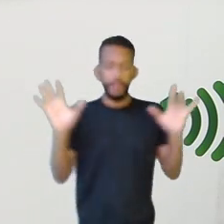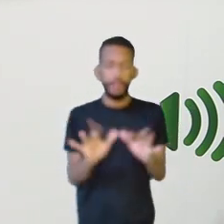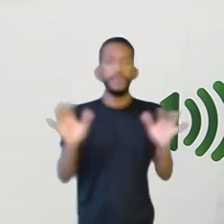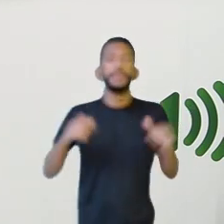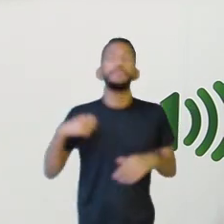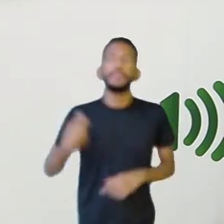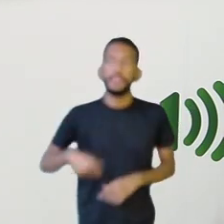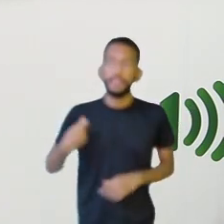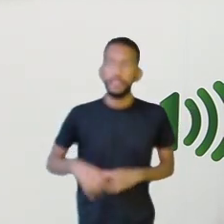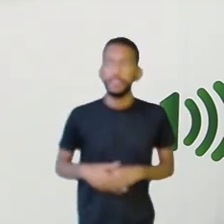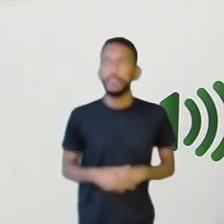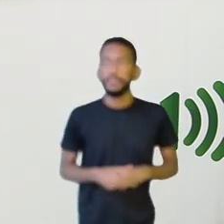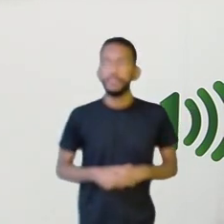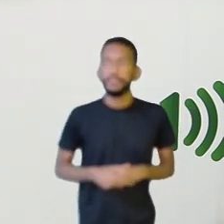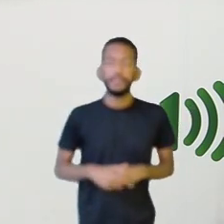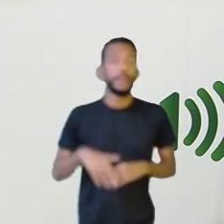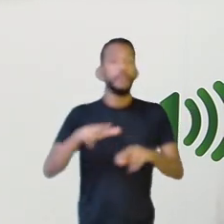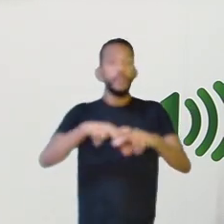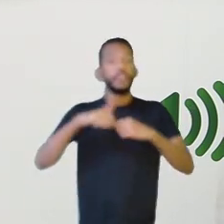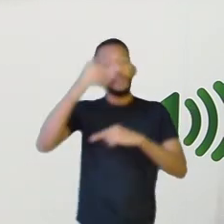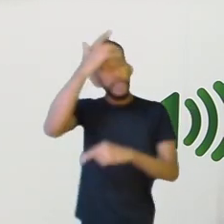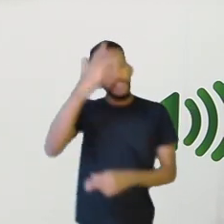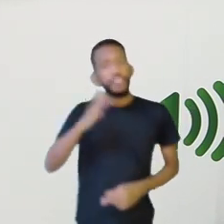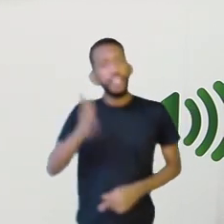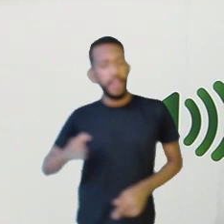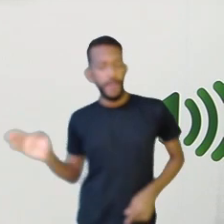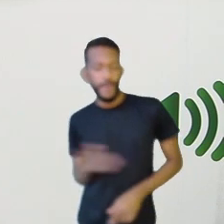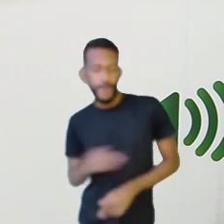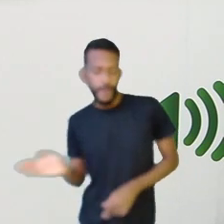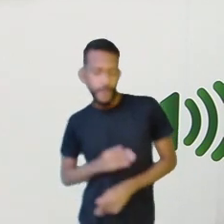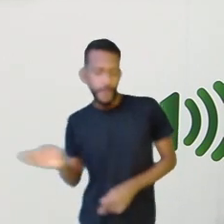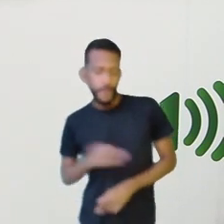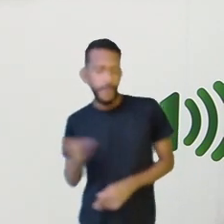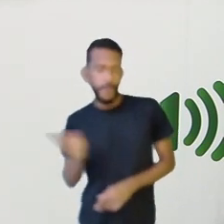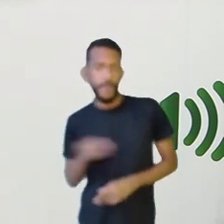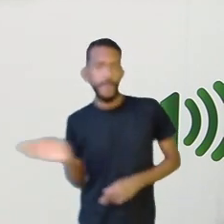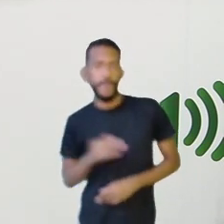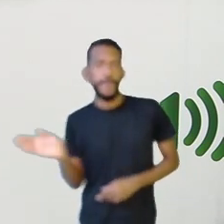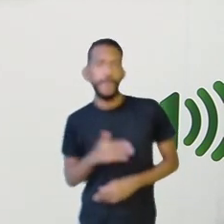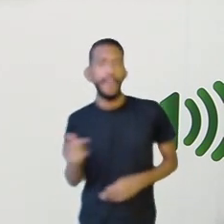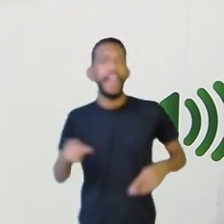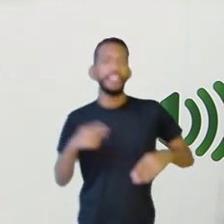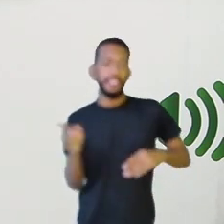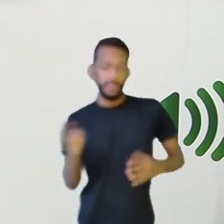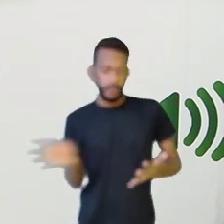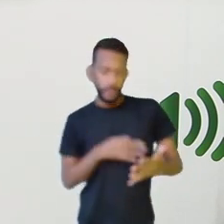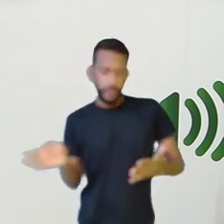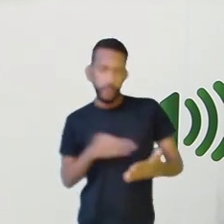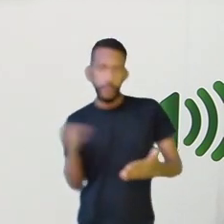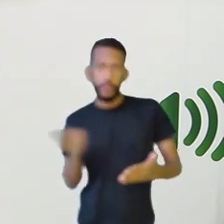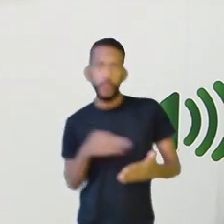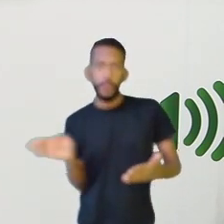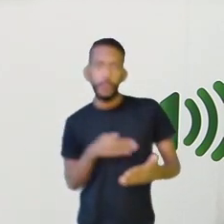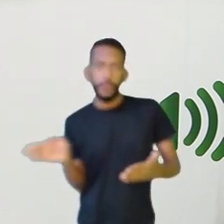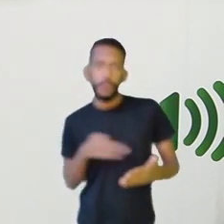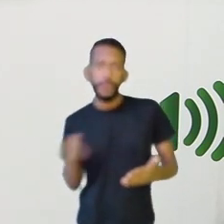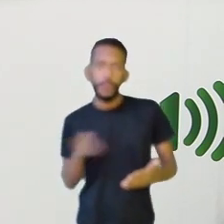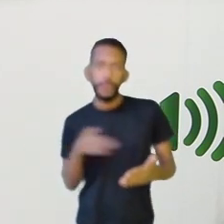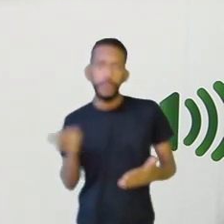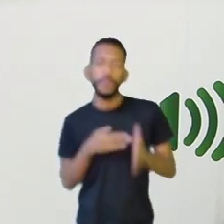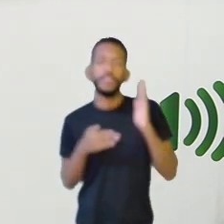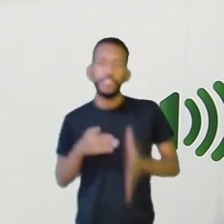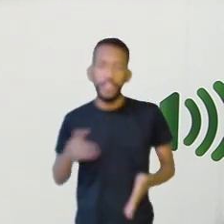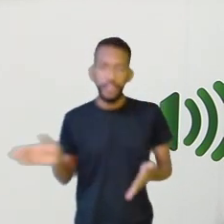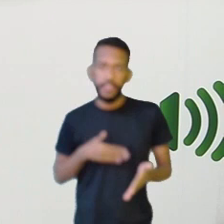por menos que as pessoas costumam abanar. Vai abanando assim. Quando a gente está fazendo esse abanando ali